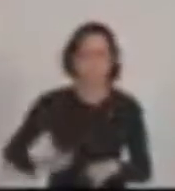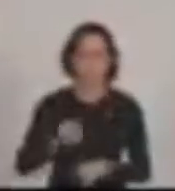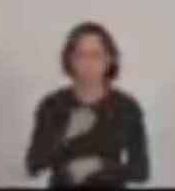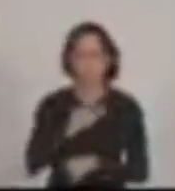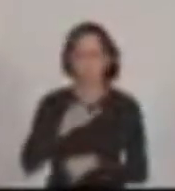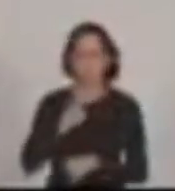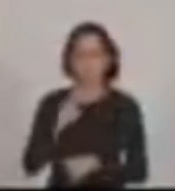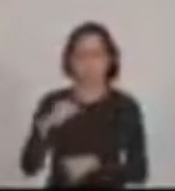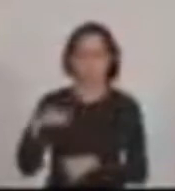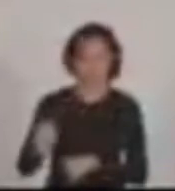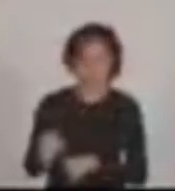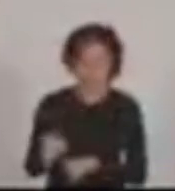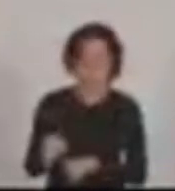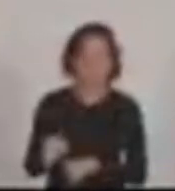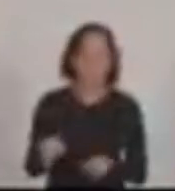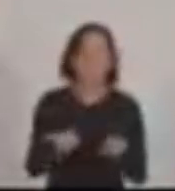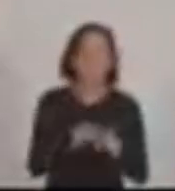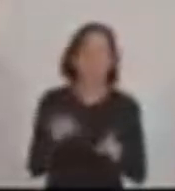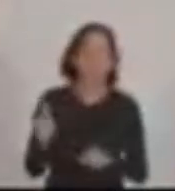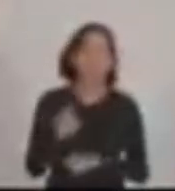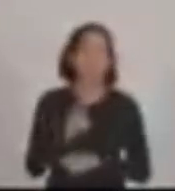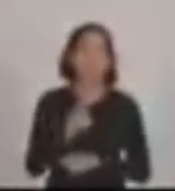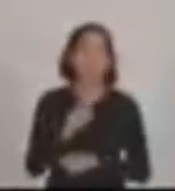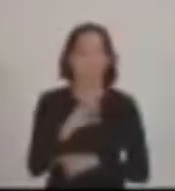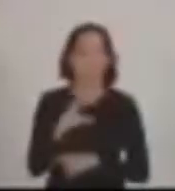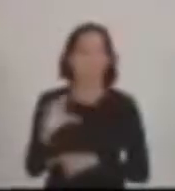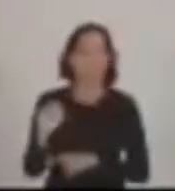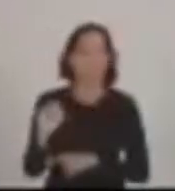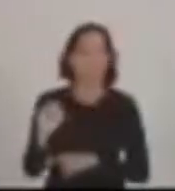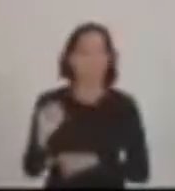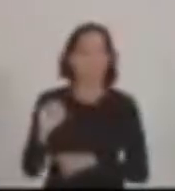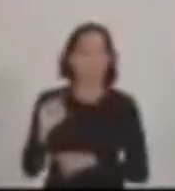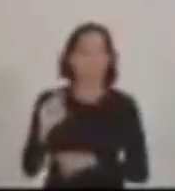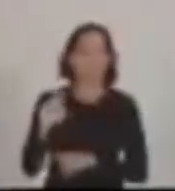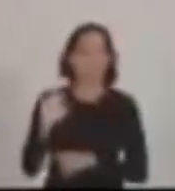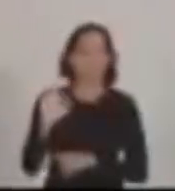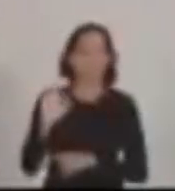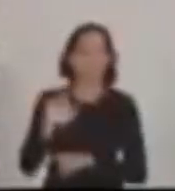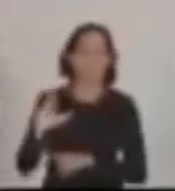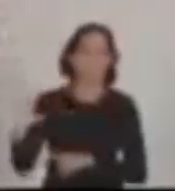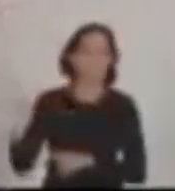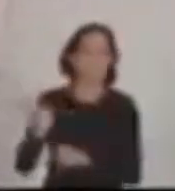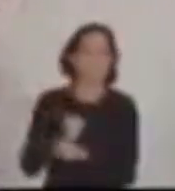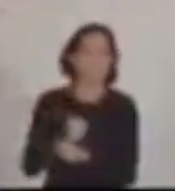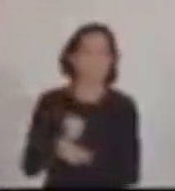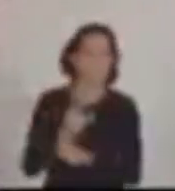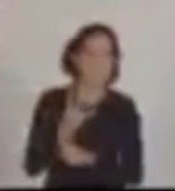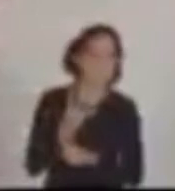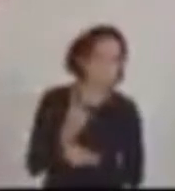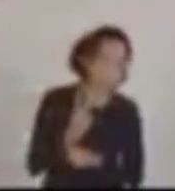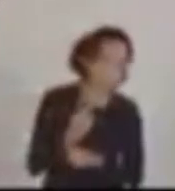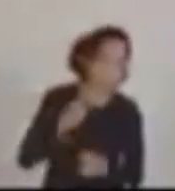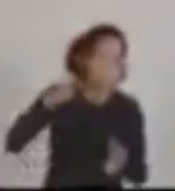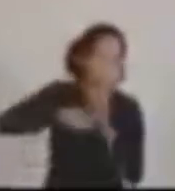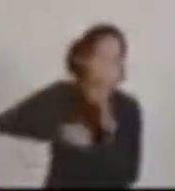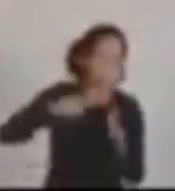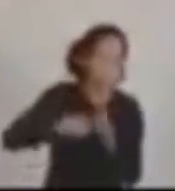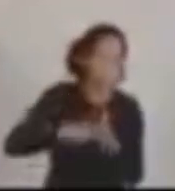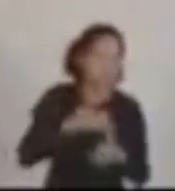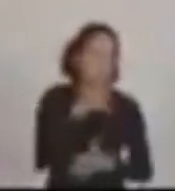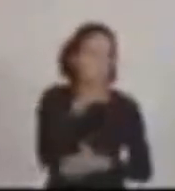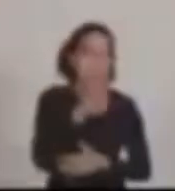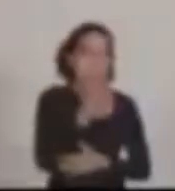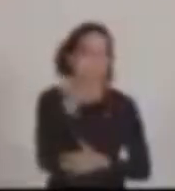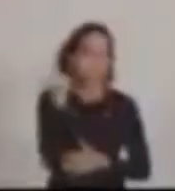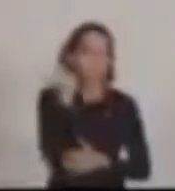Ricardo Ferraço, Carlinho Depp, ali na Ilha da Luz, 42 anos de luta que nós lutamos em Cachoeiro para tirar